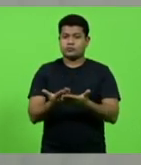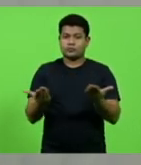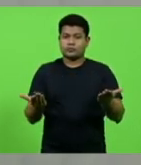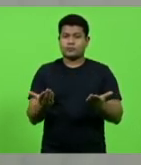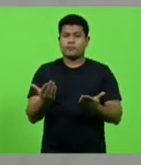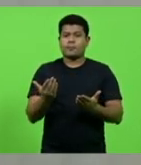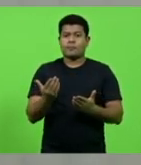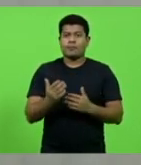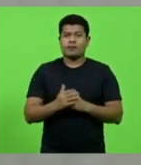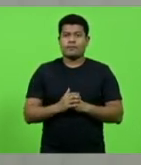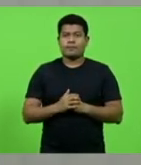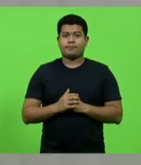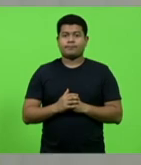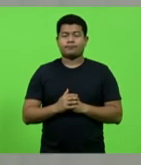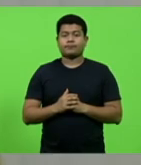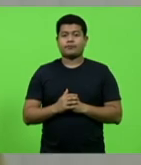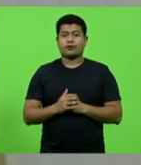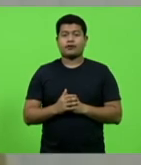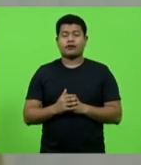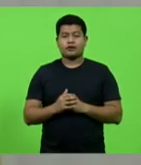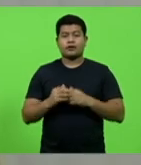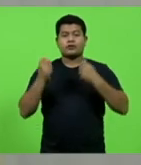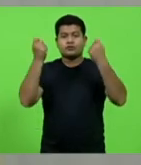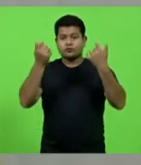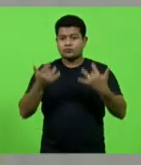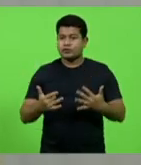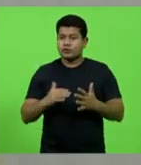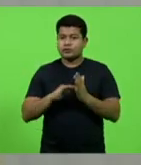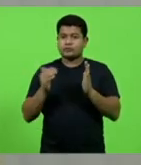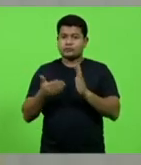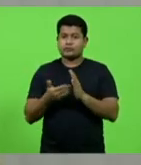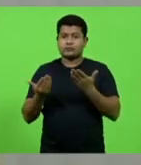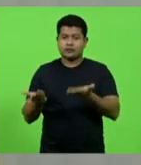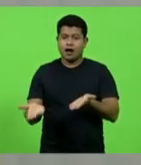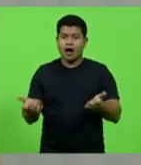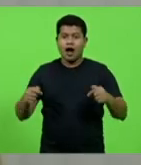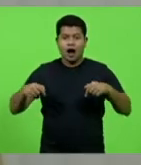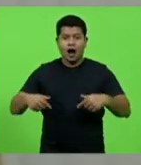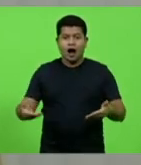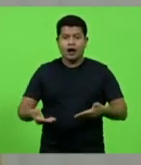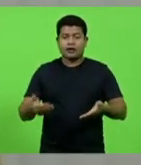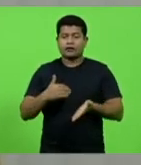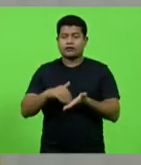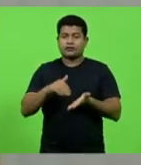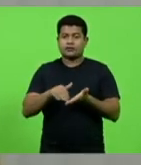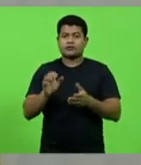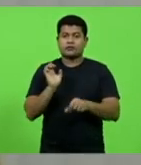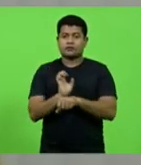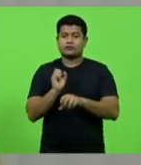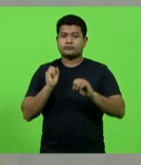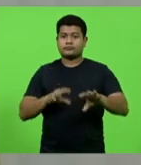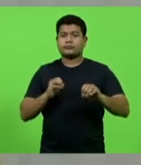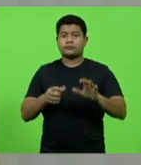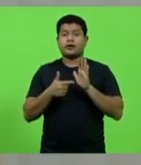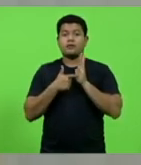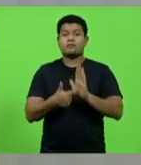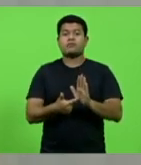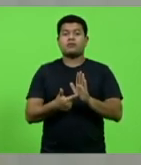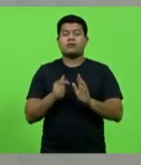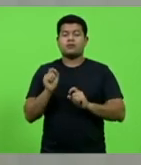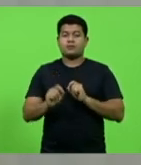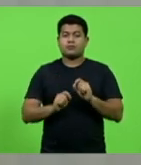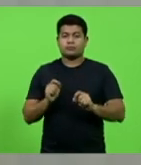sociedade. Isto posto, né, a Secretaria de Estado da Educação apresenta